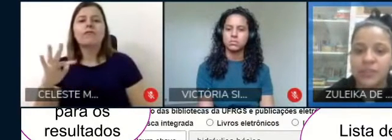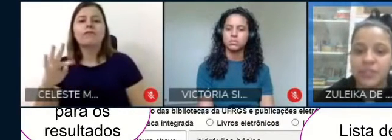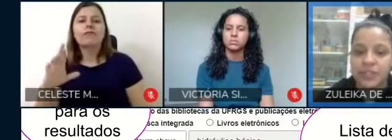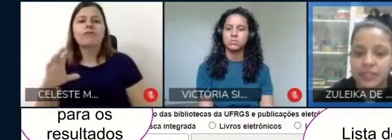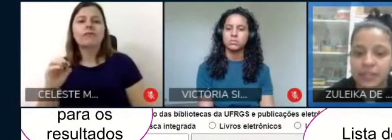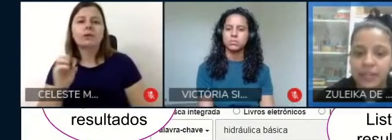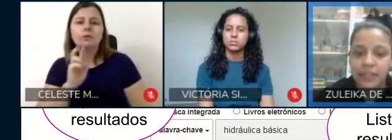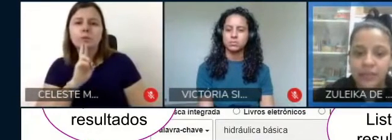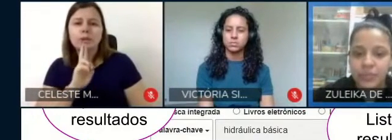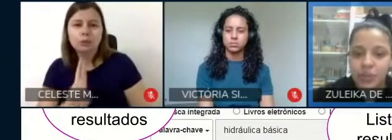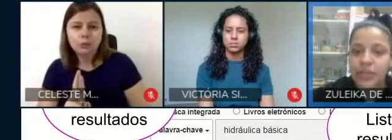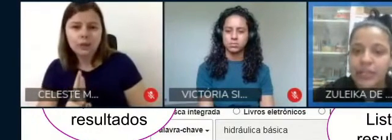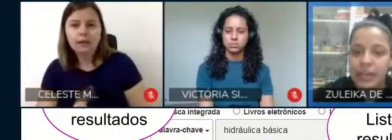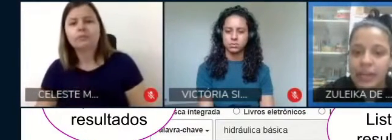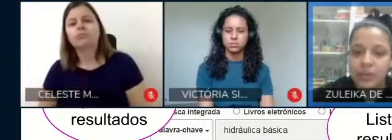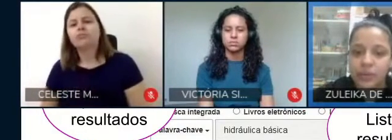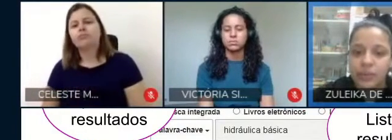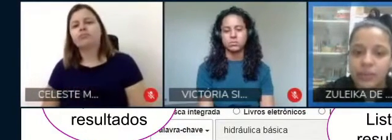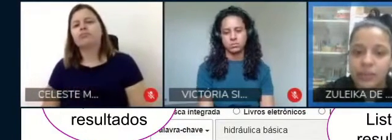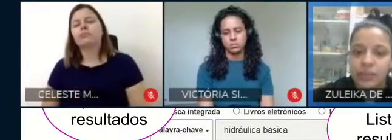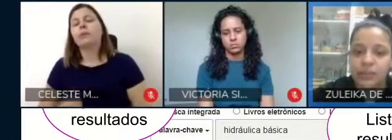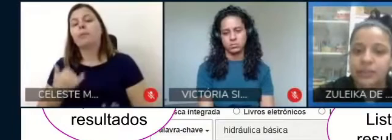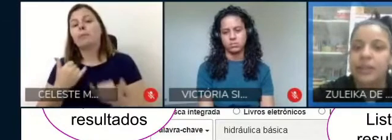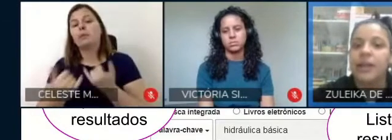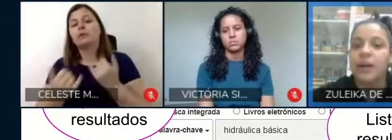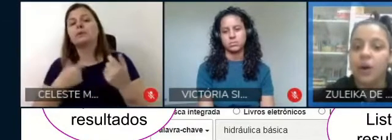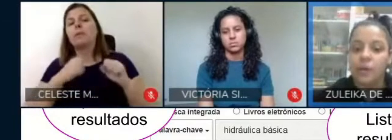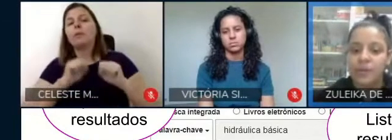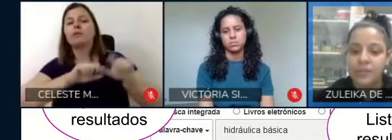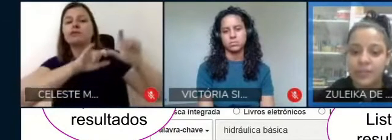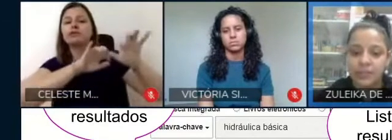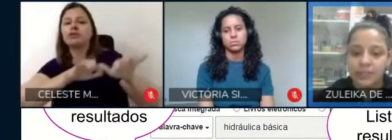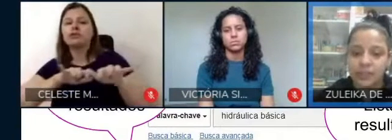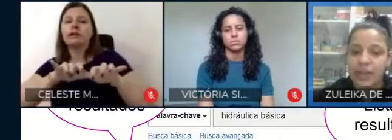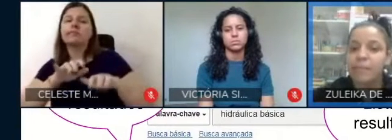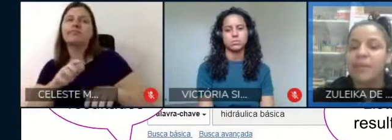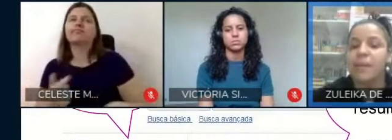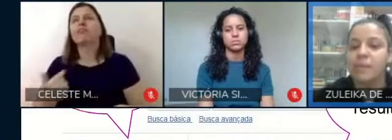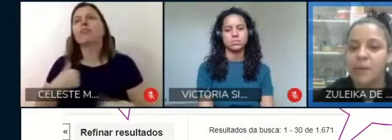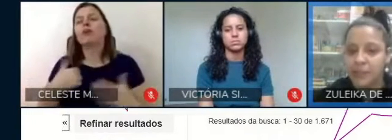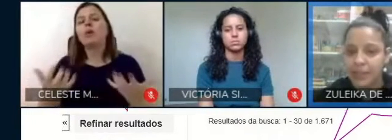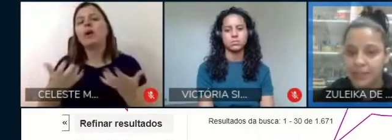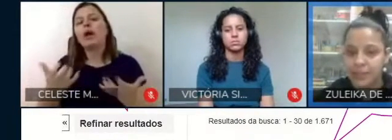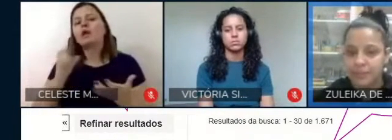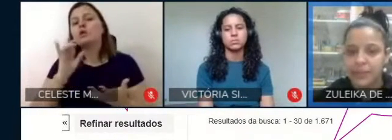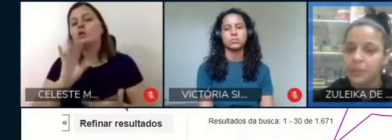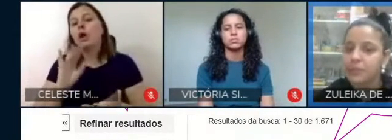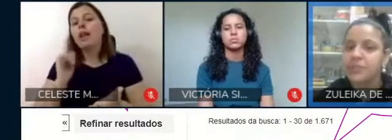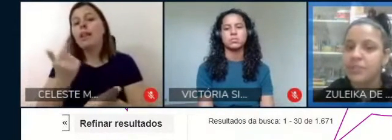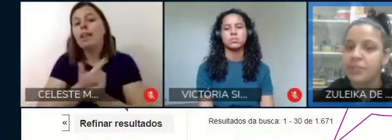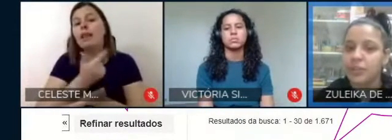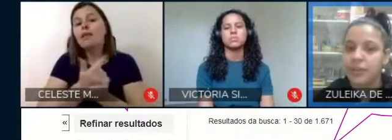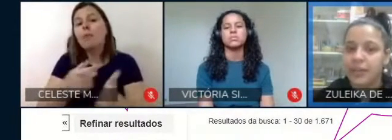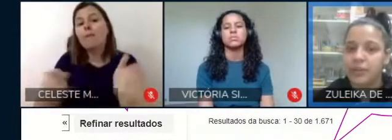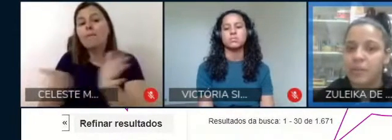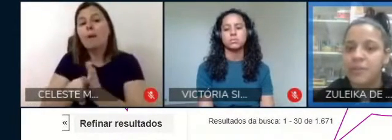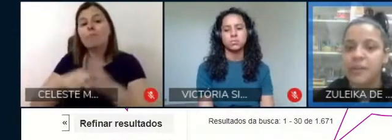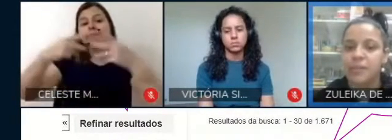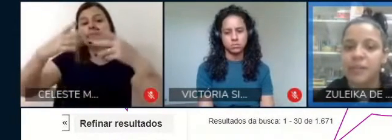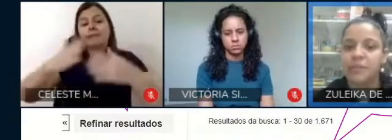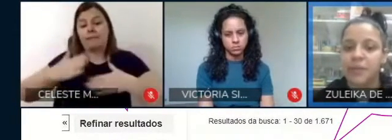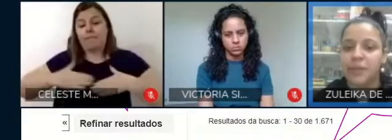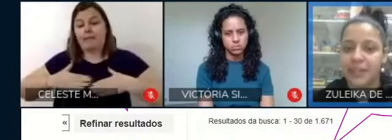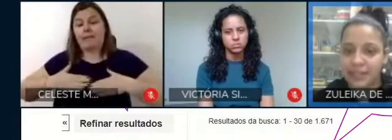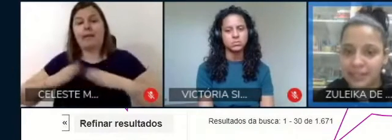por exemplo, dizer que eu só quero obras da minha biblioteca. Né? Quando eu digo que eu